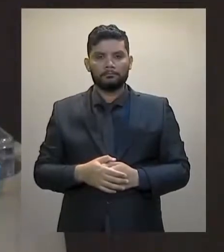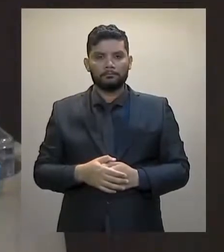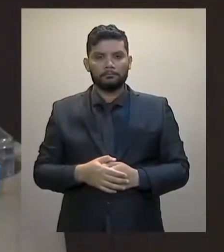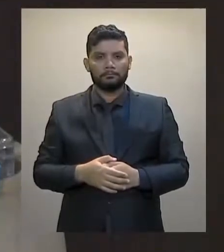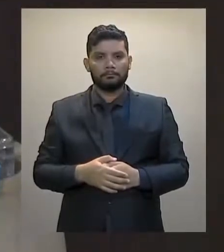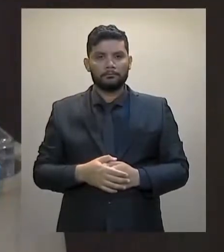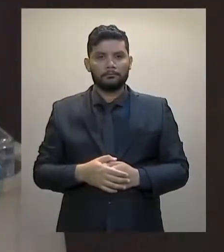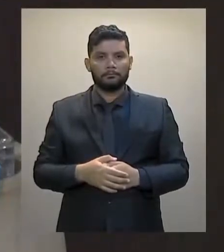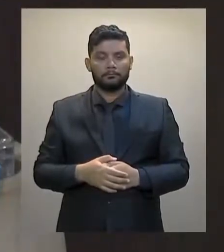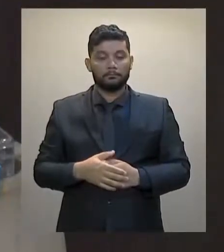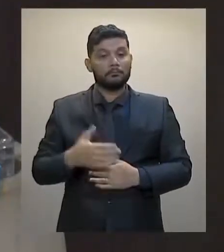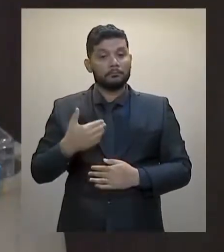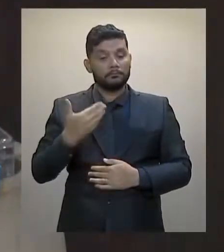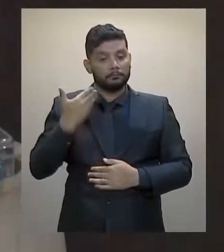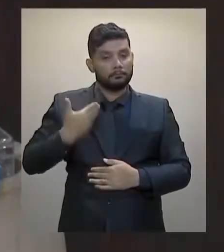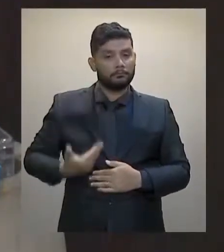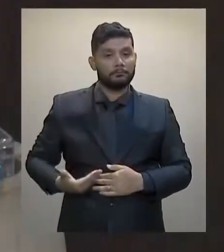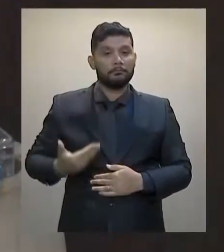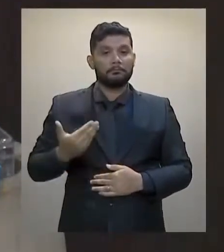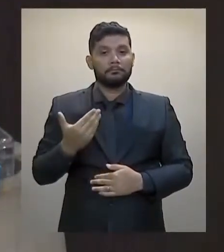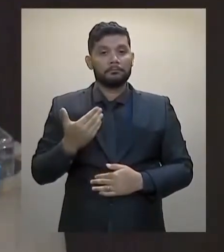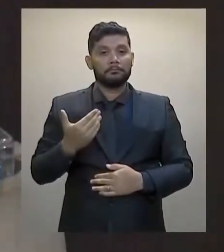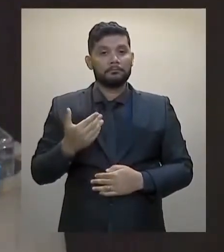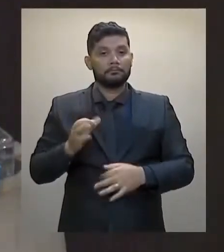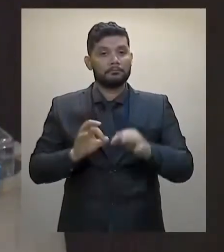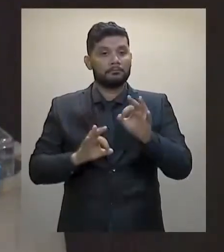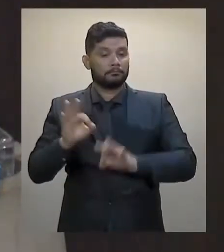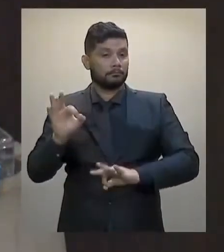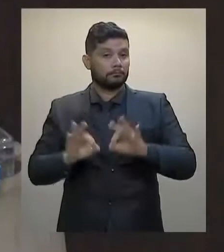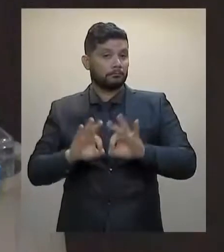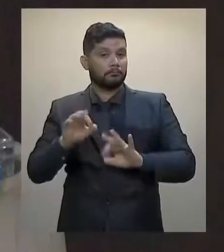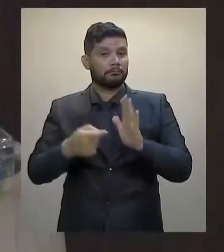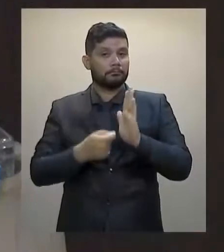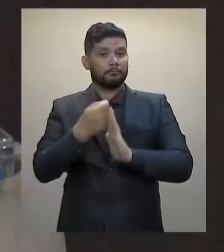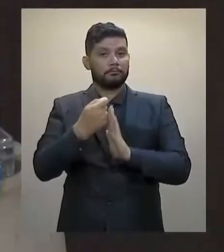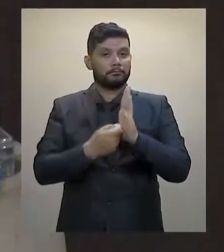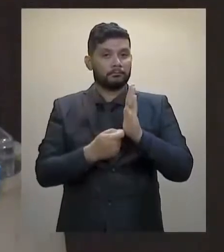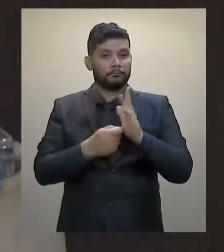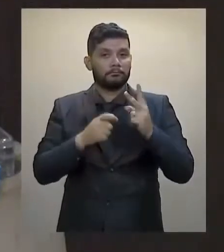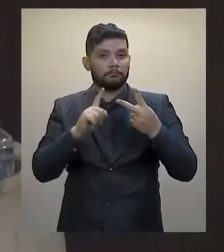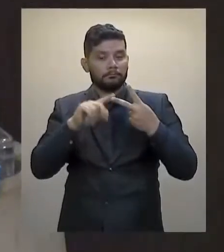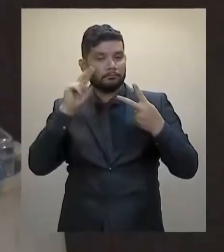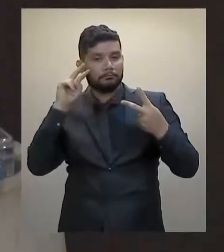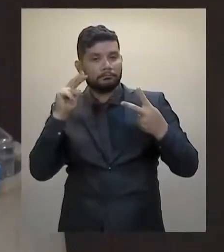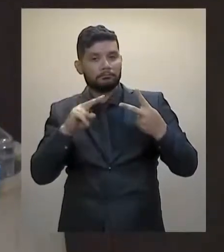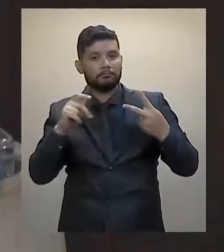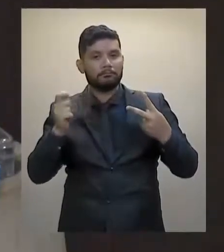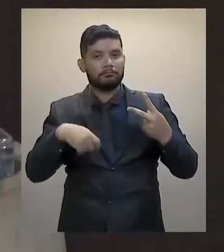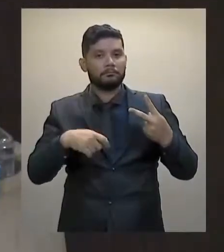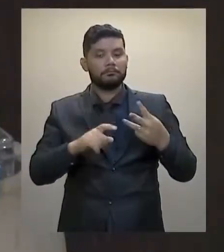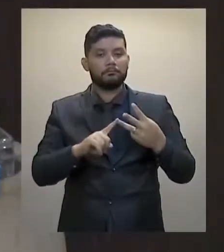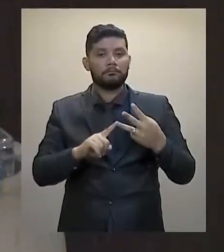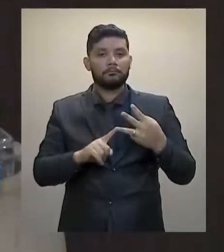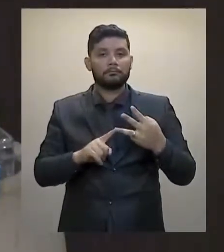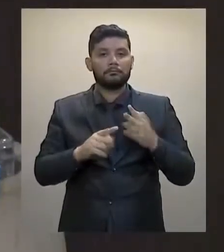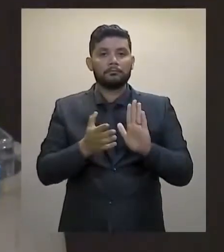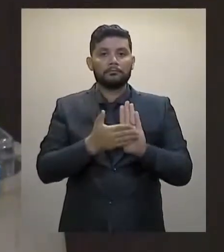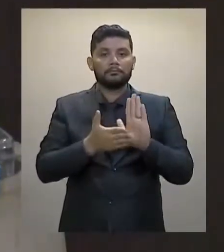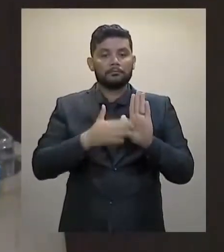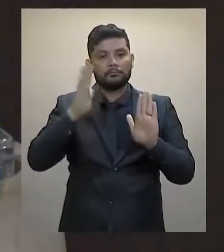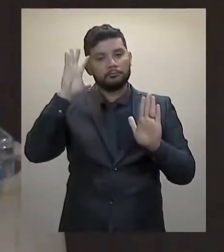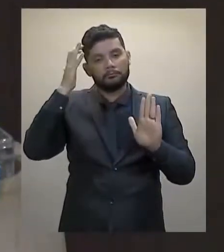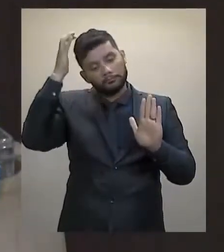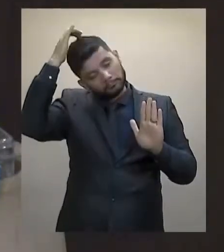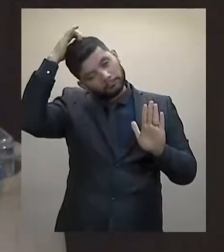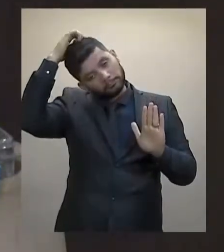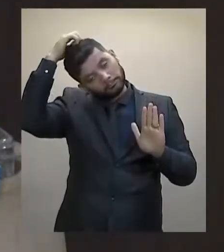Cabia a mim elaborar notas técnicas, pareceres, propor resoluções ao Conselho